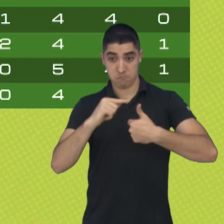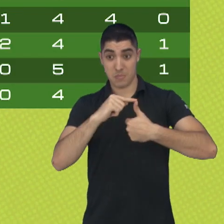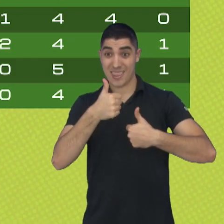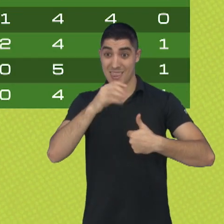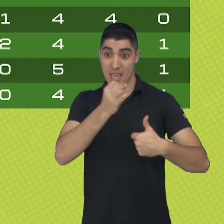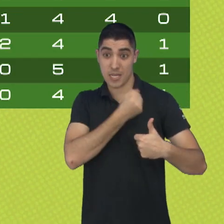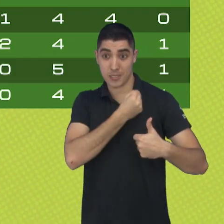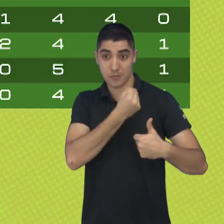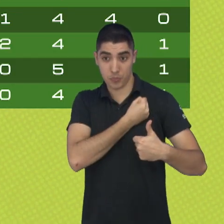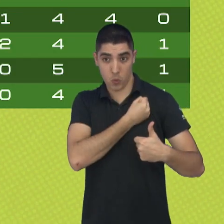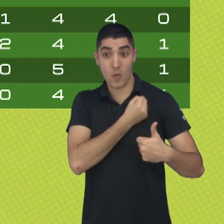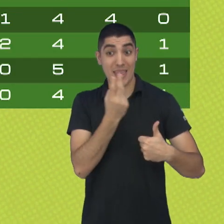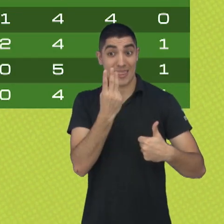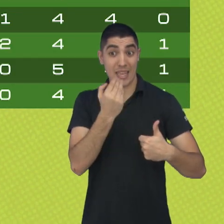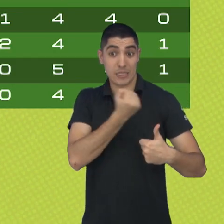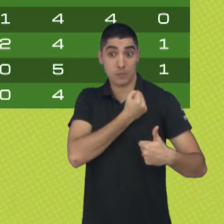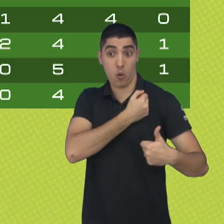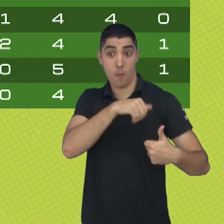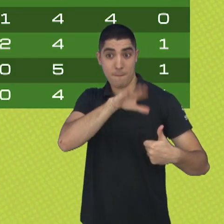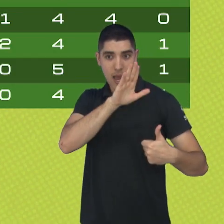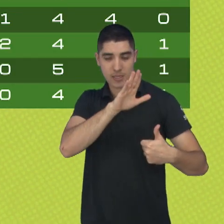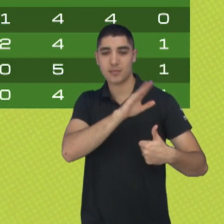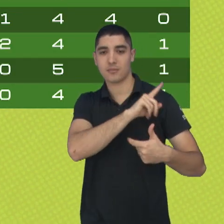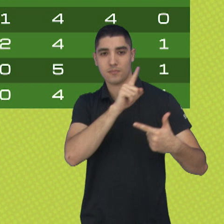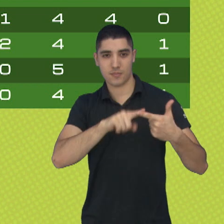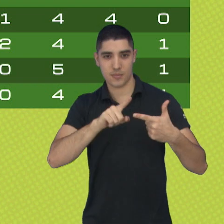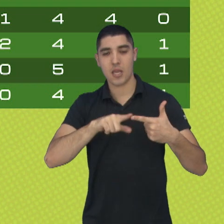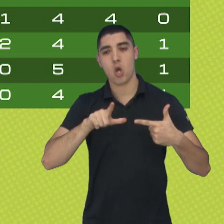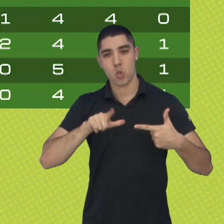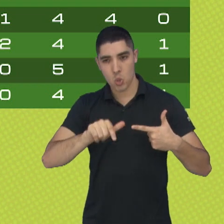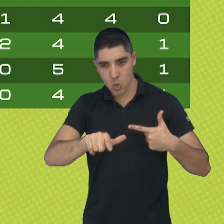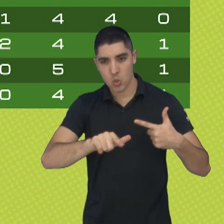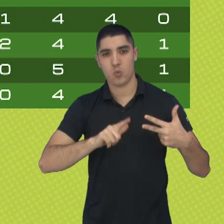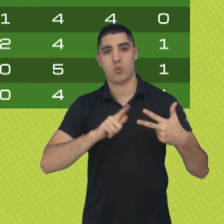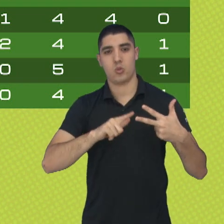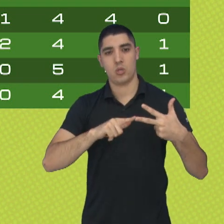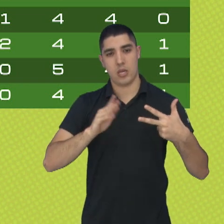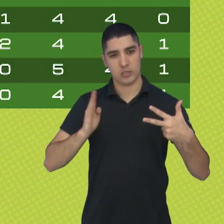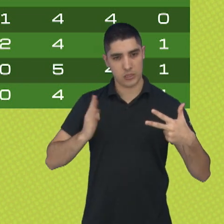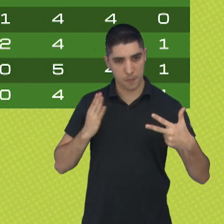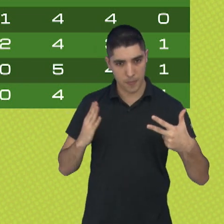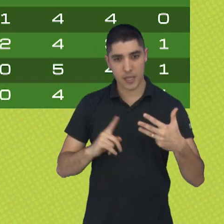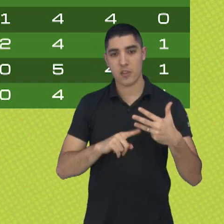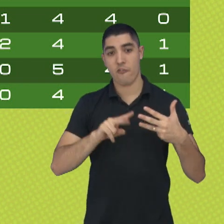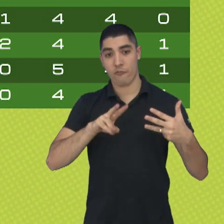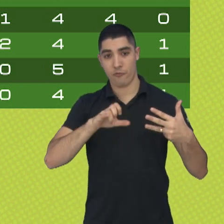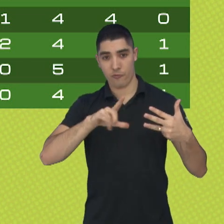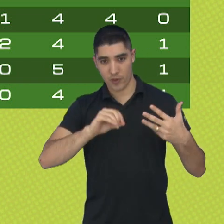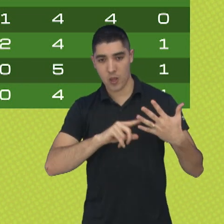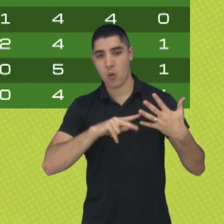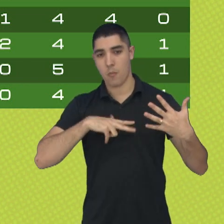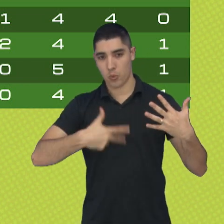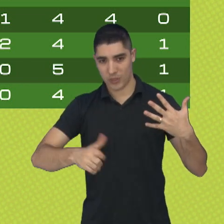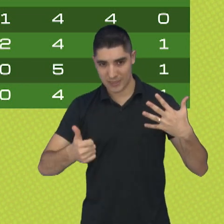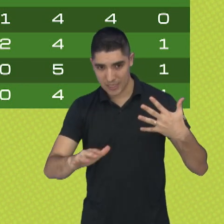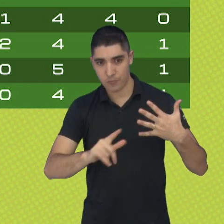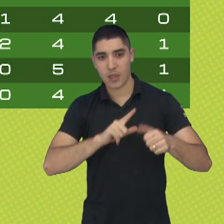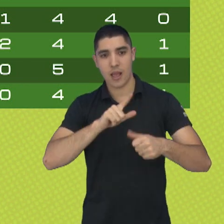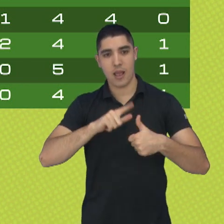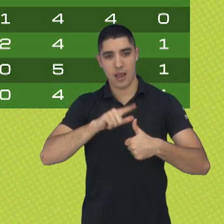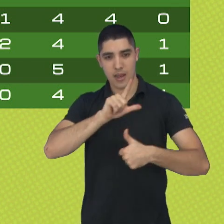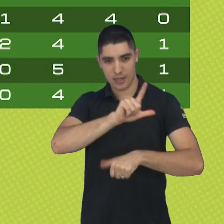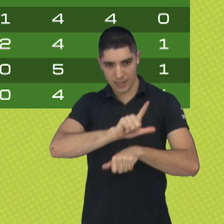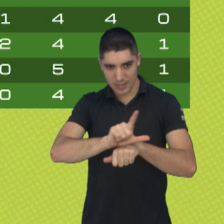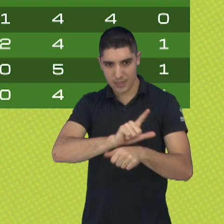pontos, 3 a mais do que os segundos colocados. O Noroeste, São Bento, Velo Clube e também a Portuguesa Santista. Depois vem Linense, Ferroviária